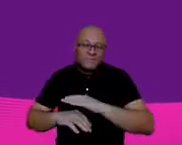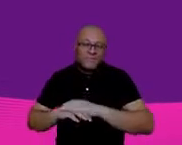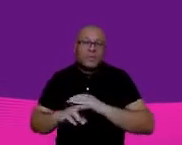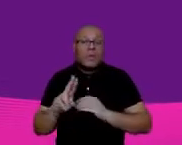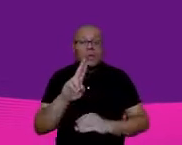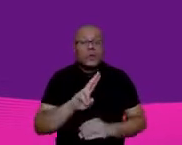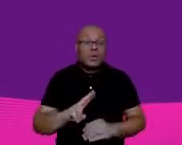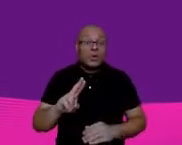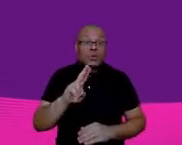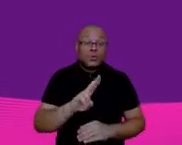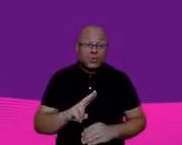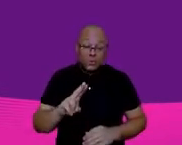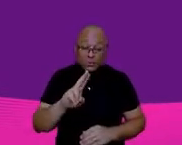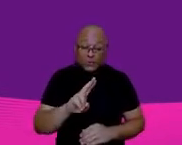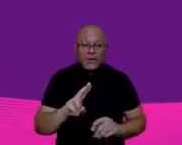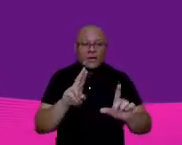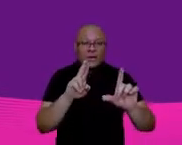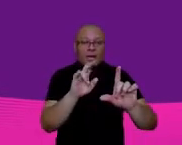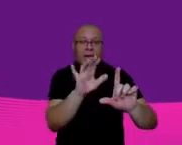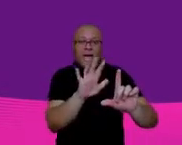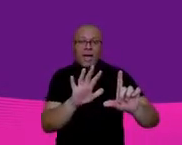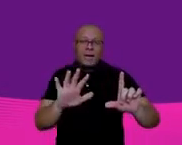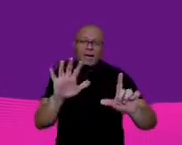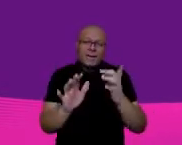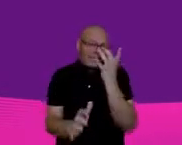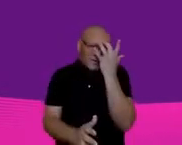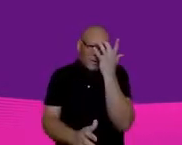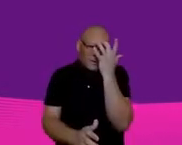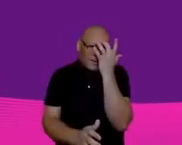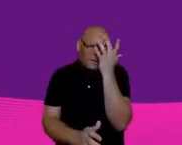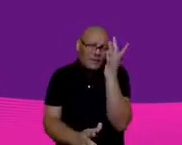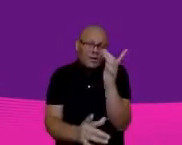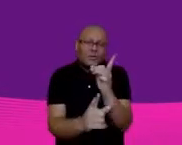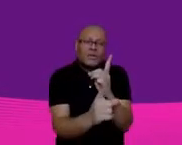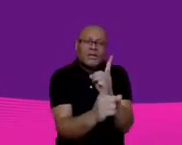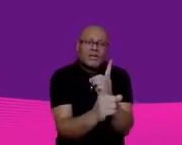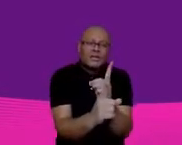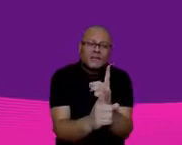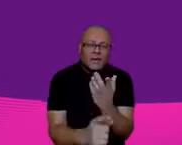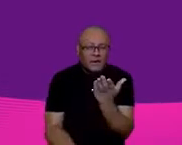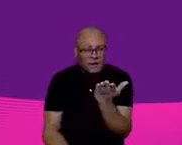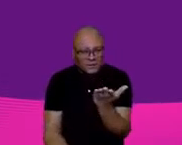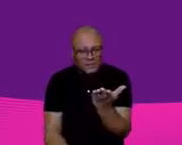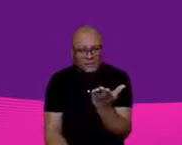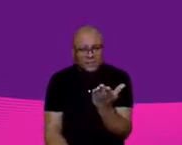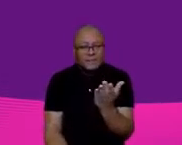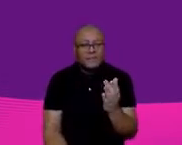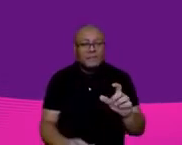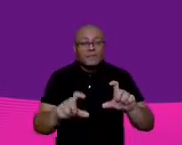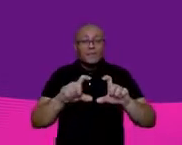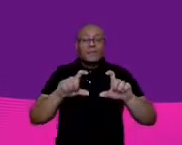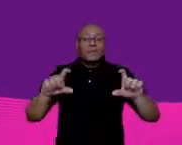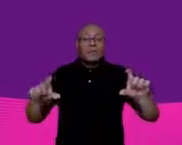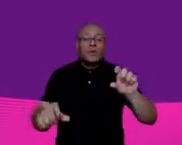a imagem, fica muito mais fácil identificar, e aqui nós temos uma área que é 8 milímetros mais